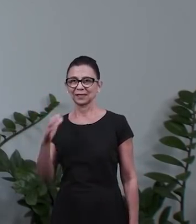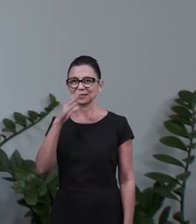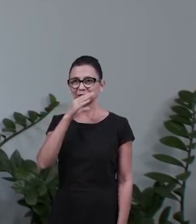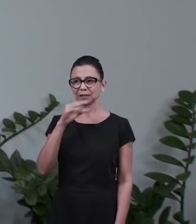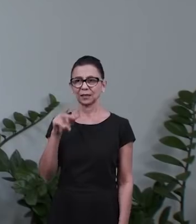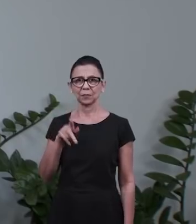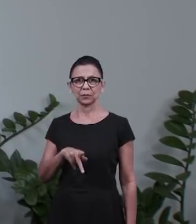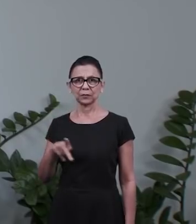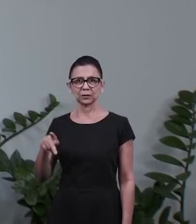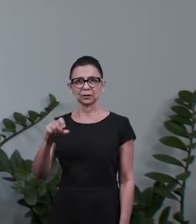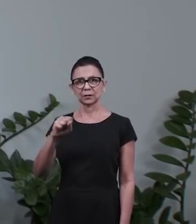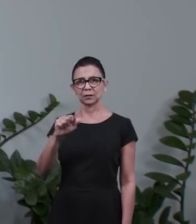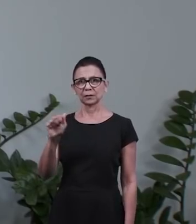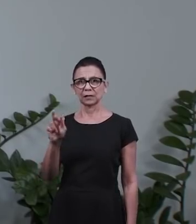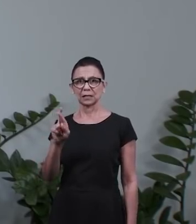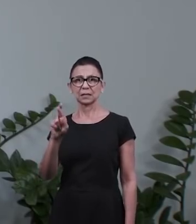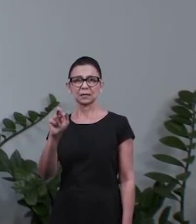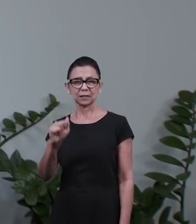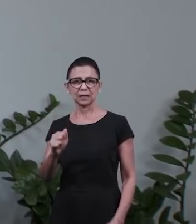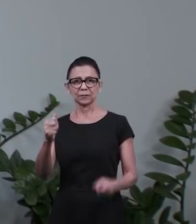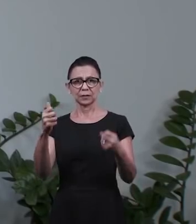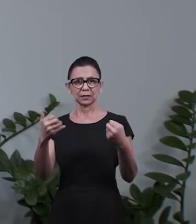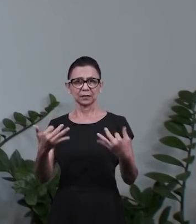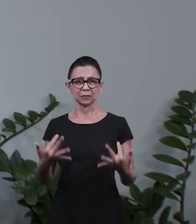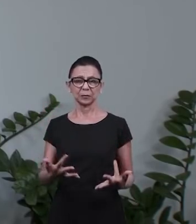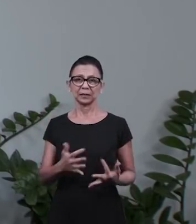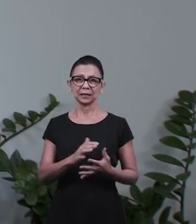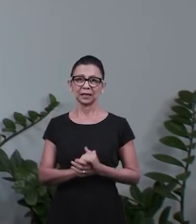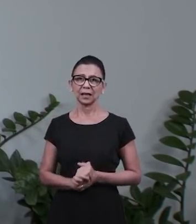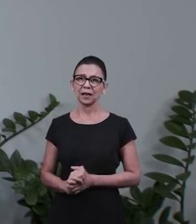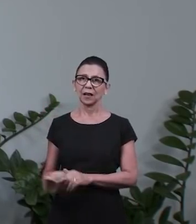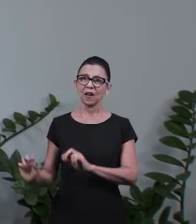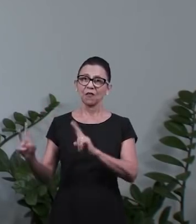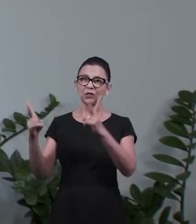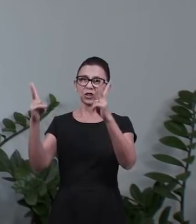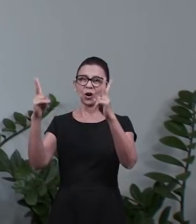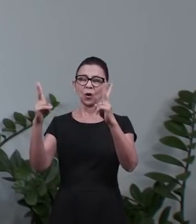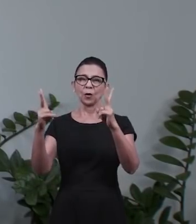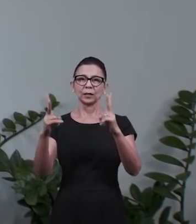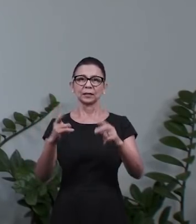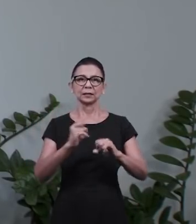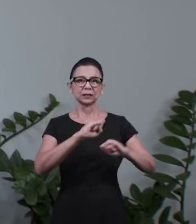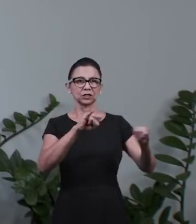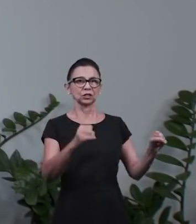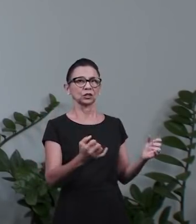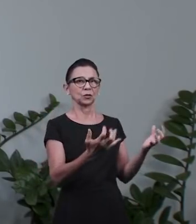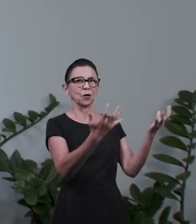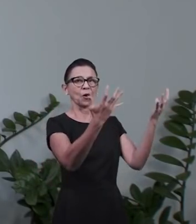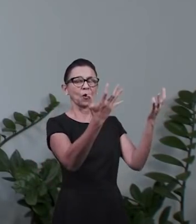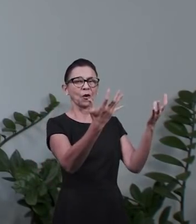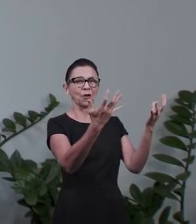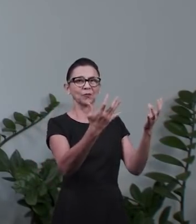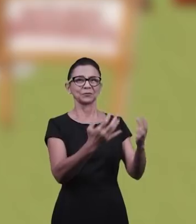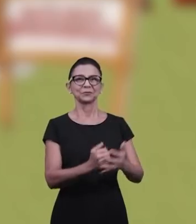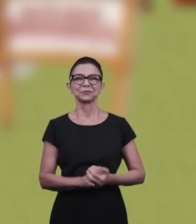professora Sara Azuri vai nos falar sobre a vitória sobre Jericó. Vamos assistir